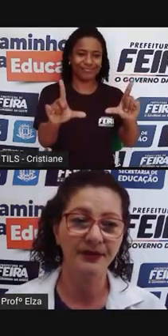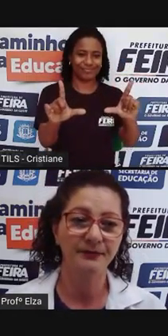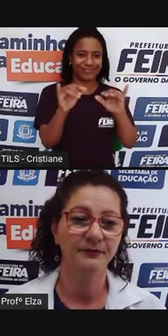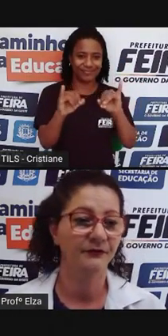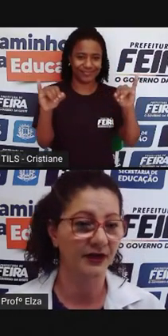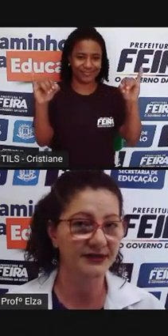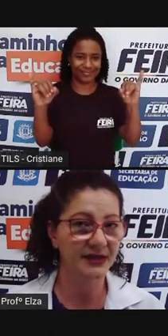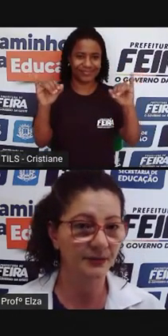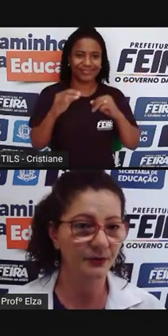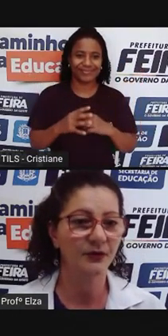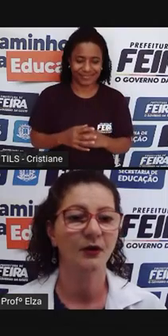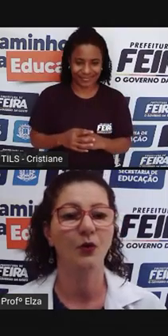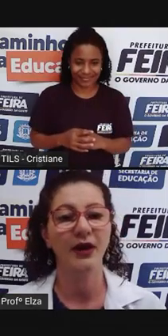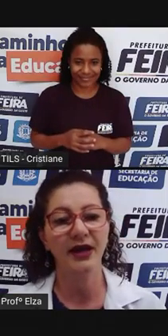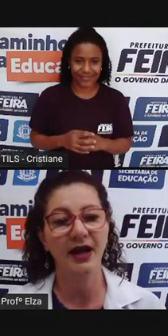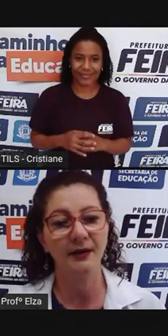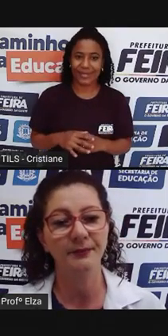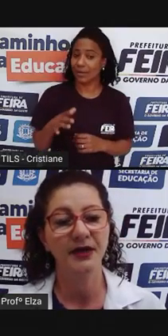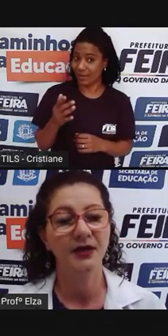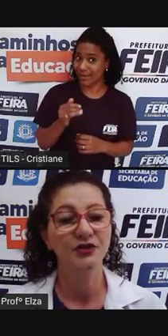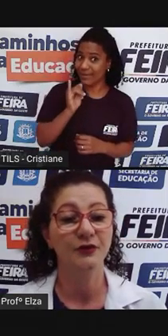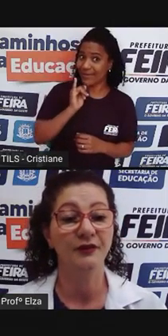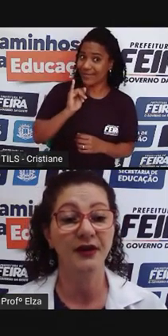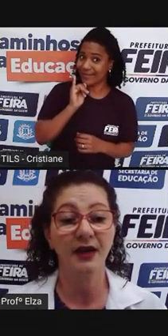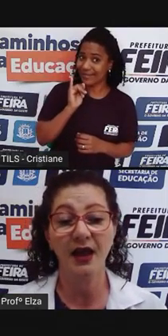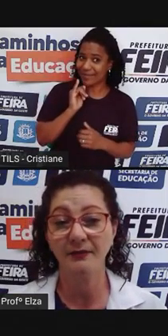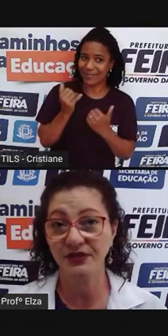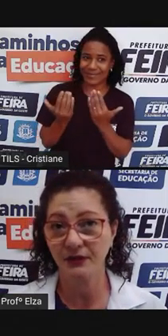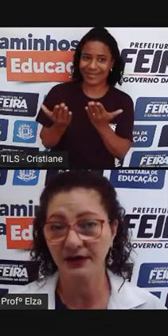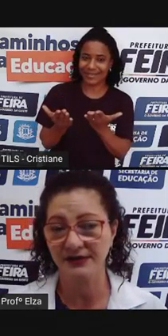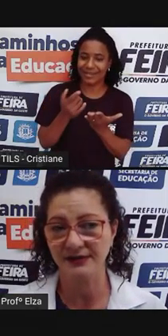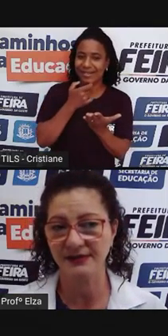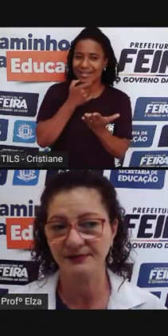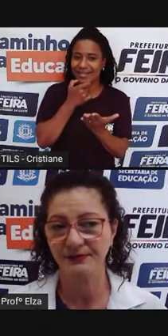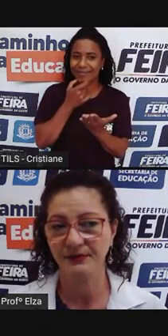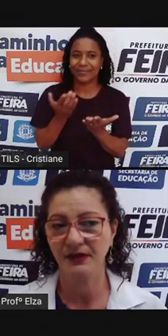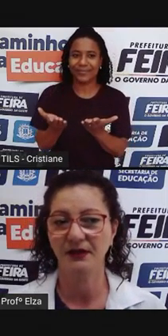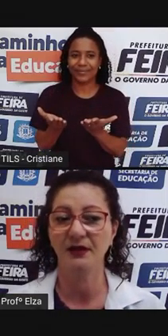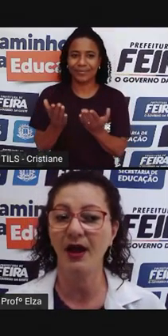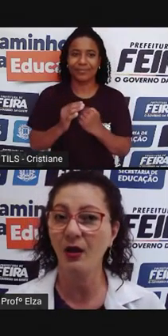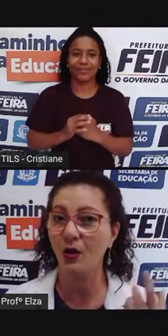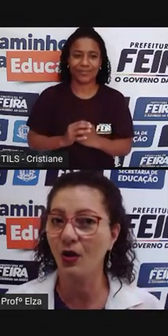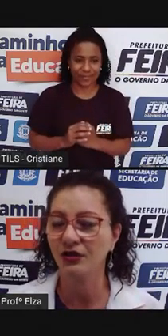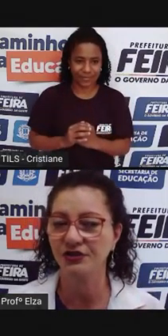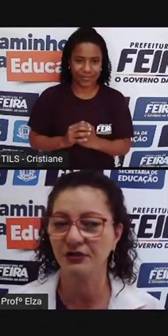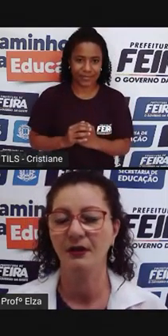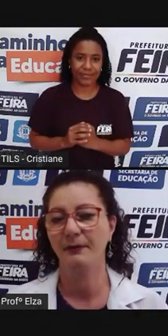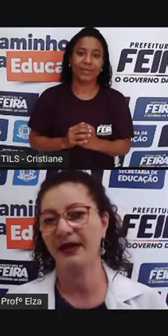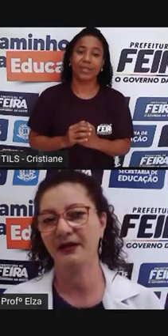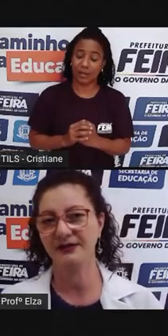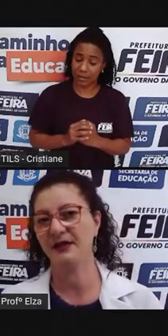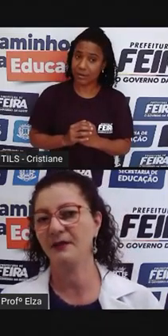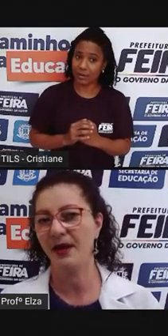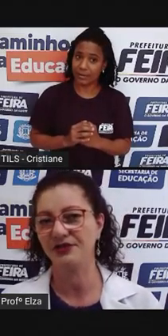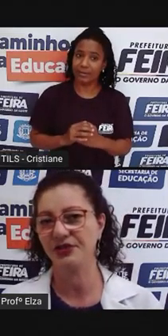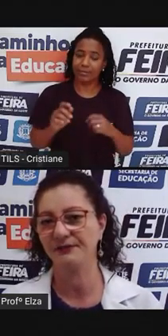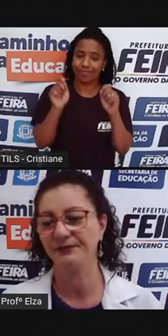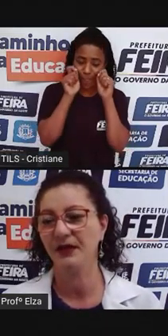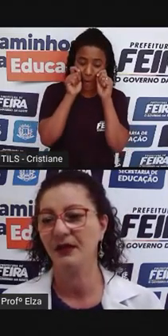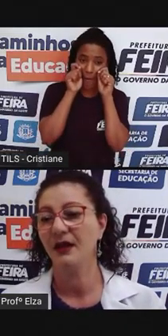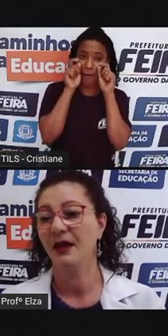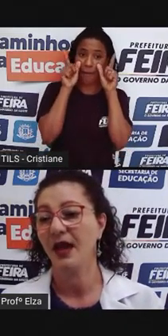up, por exemplo, wake up to the big climate crisis. Então, acorde para a crise